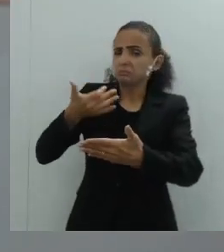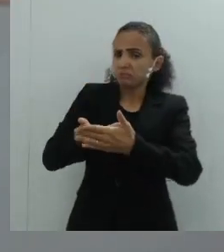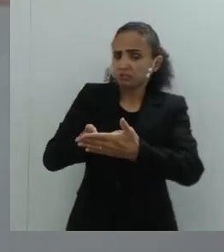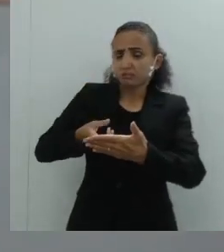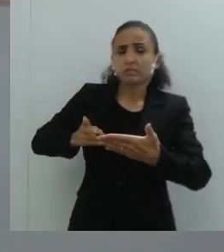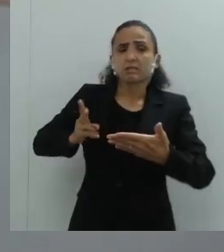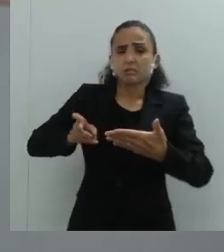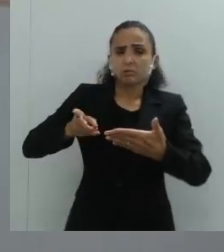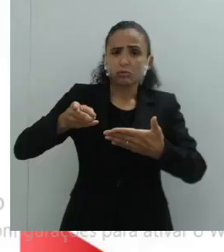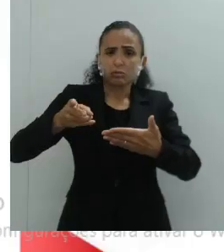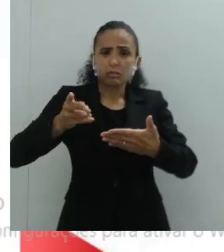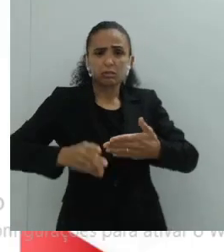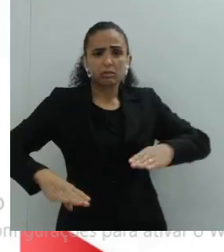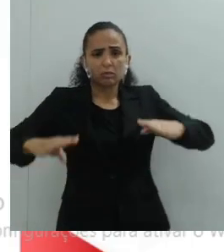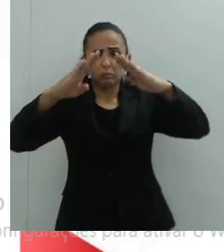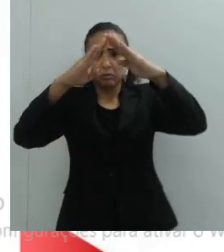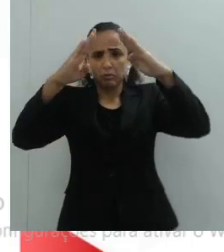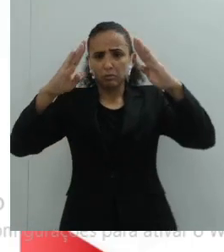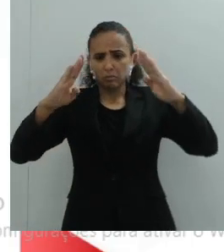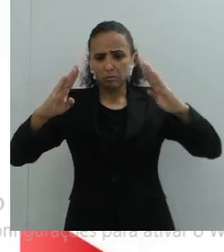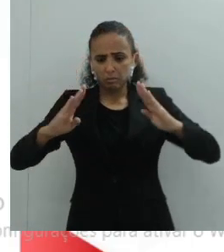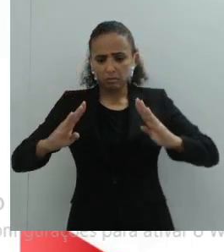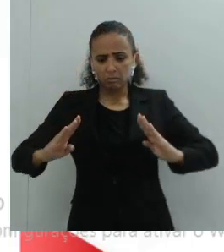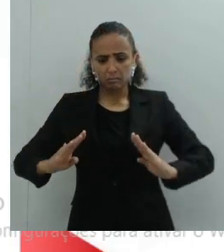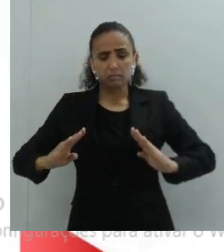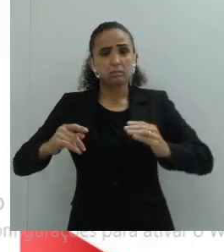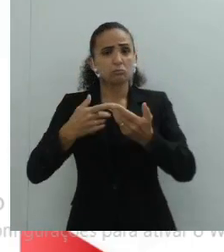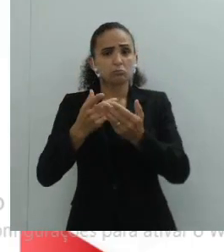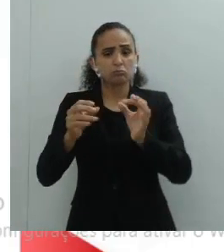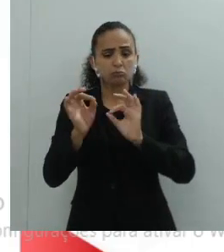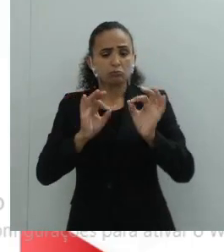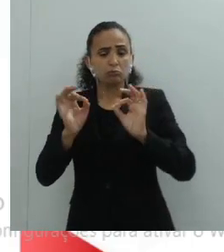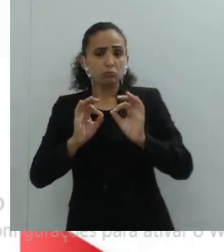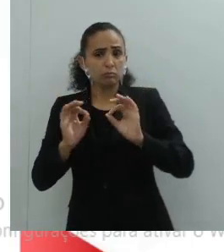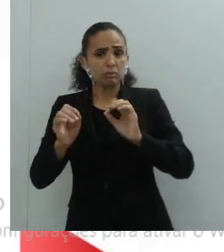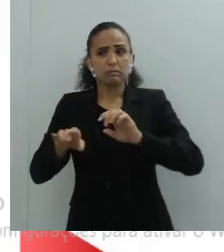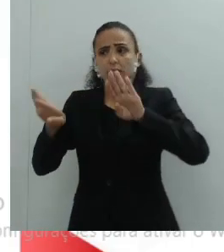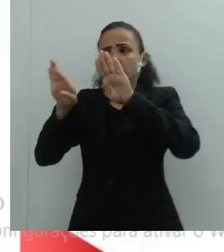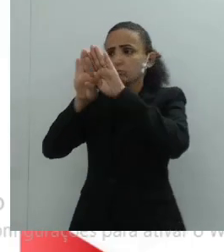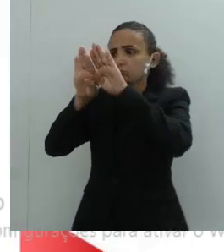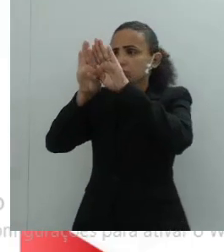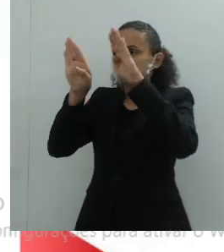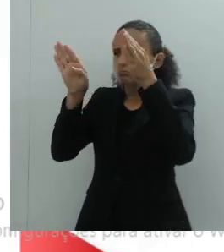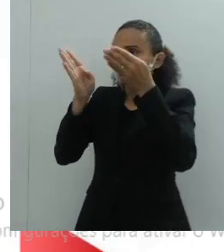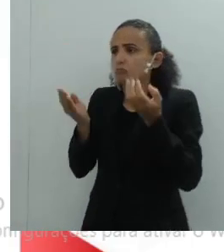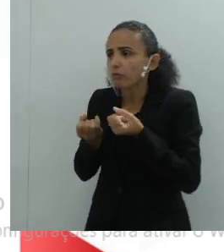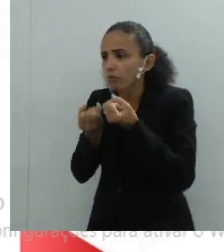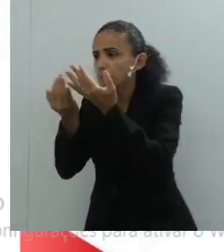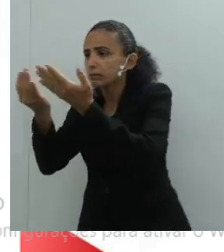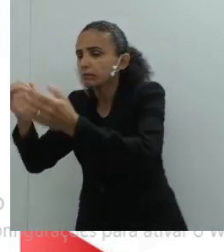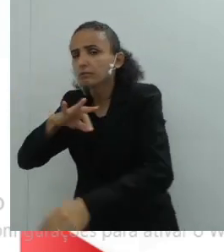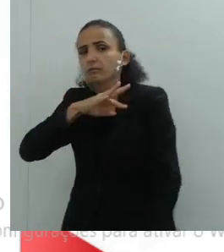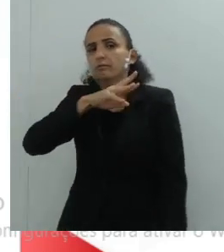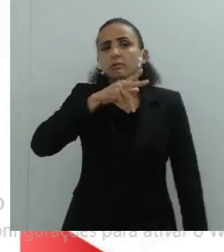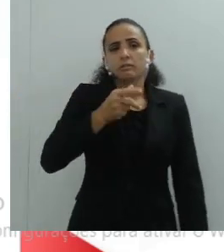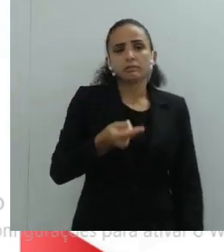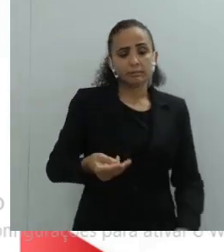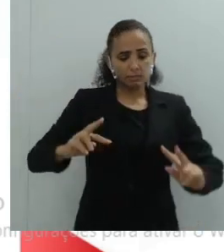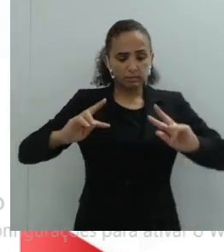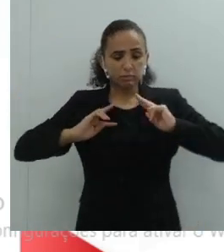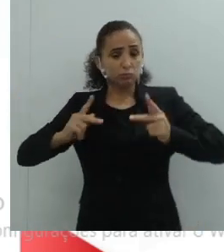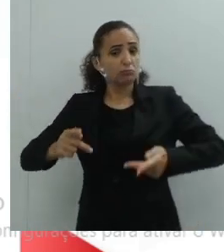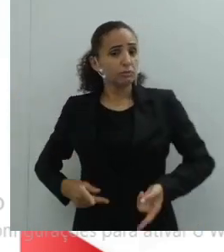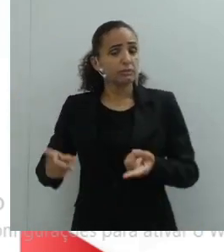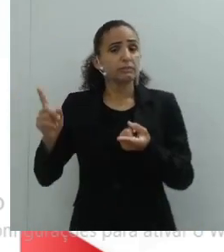Onde existem as pirâmides, onde ofereciam sacrifícios humanos e de animais. Essas construções